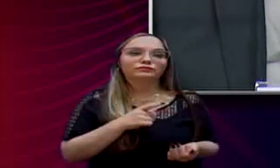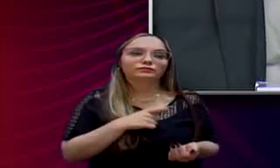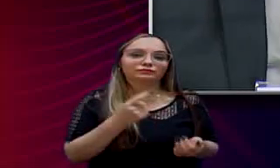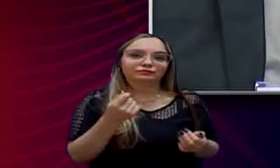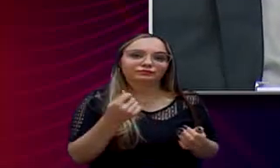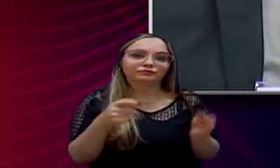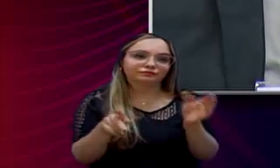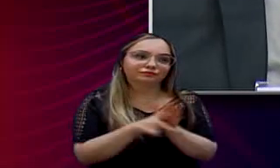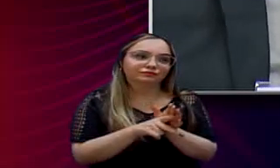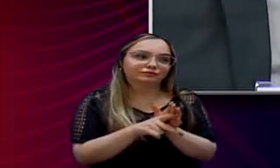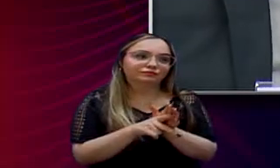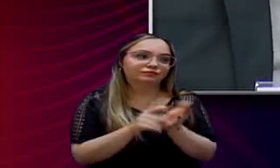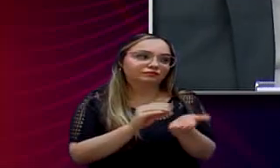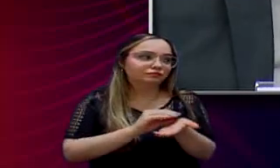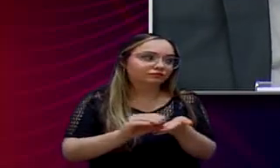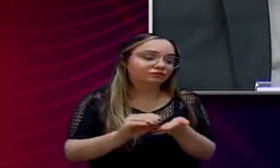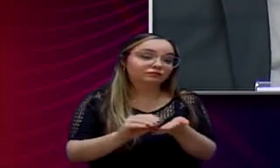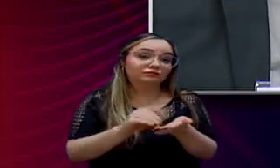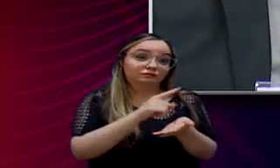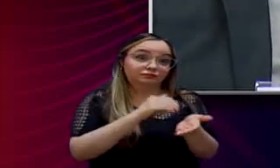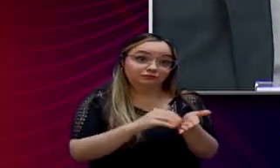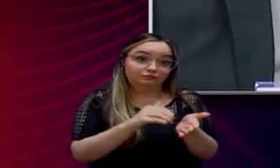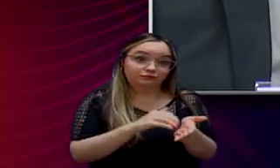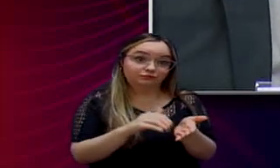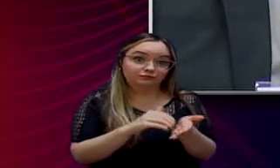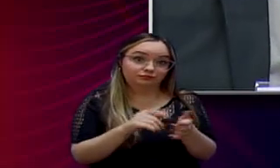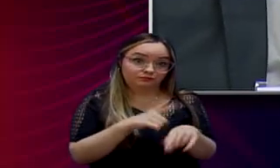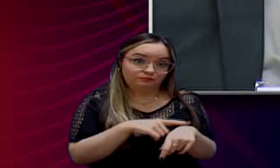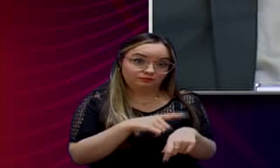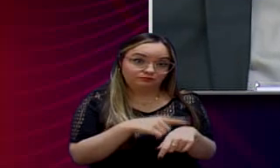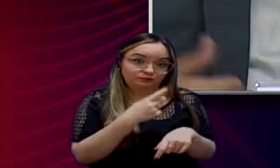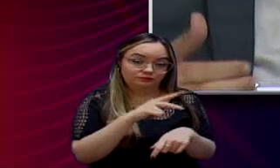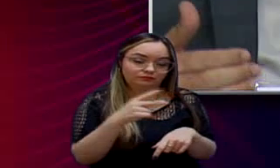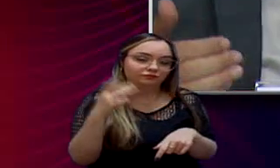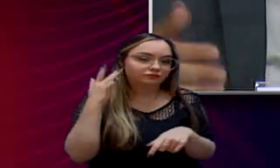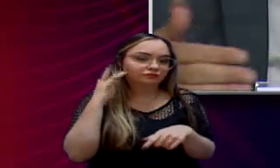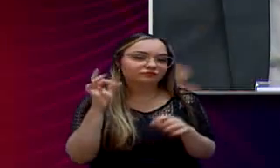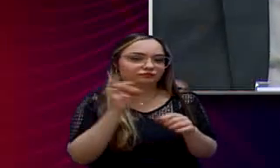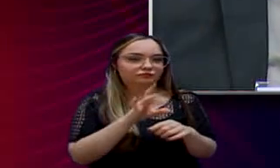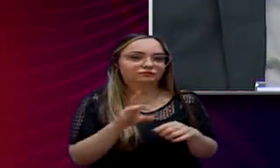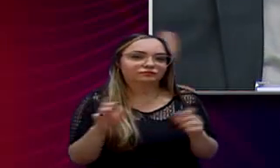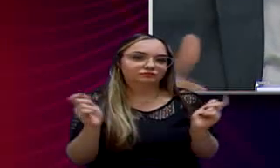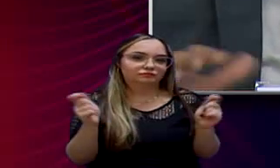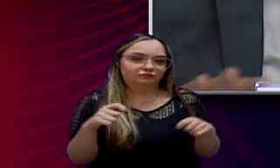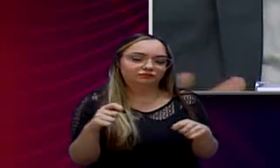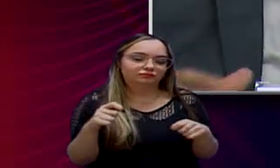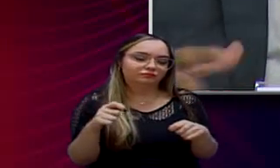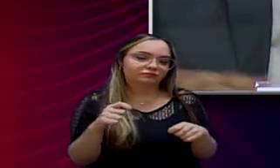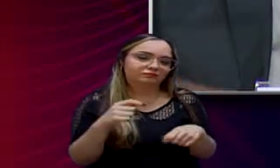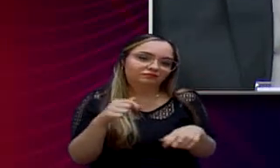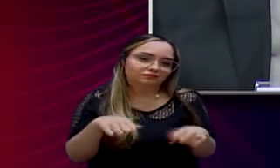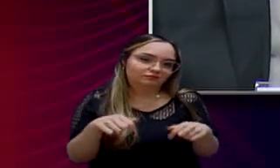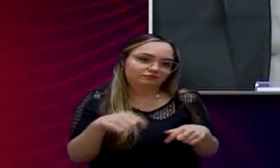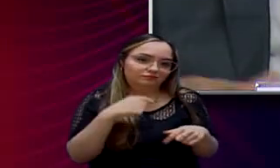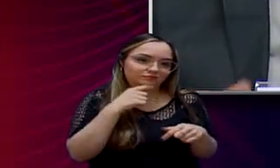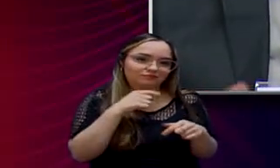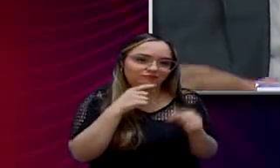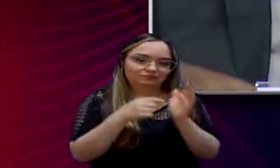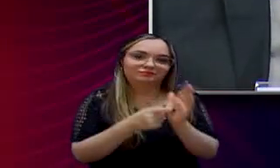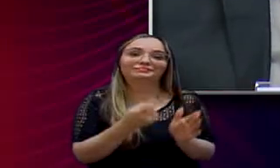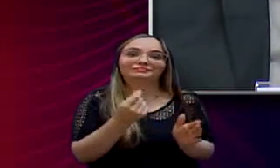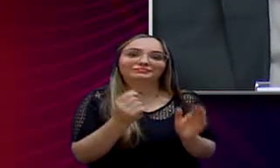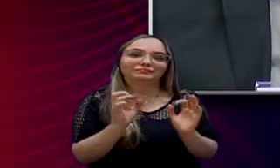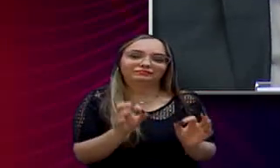é a hora que a secretarias começarem a apresentar Acho que cada um vai poder aqui então não tem como valores